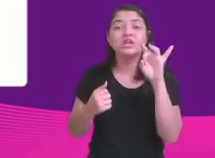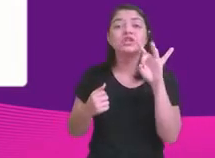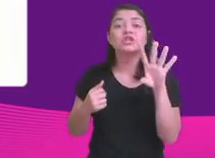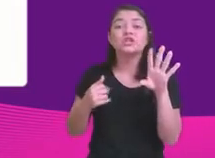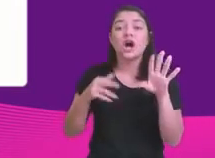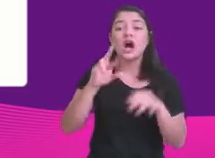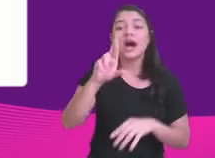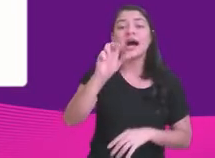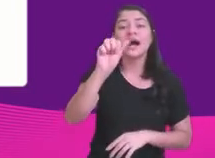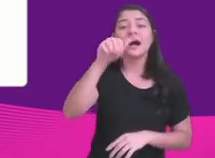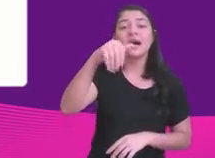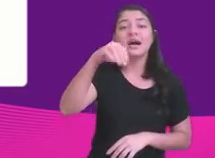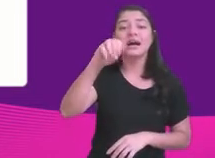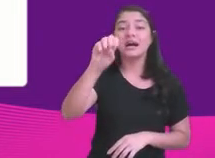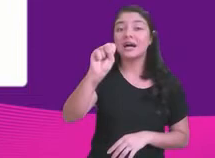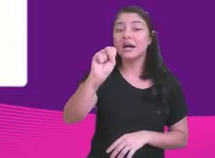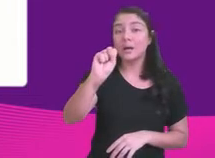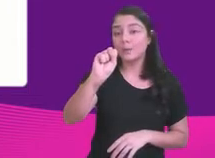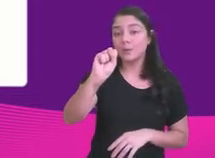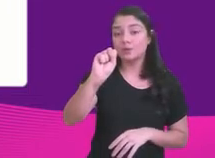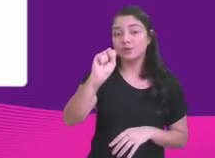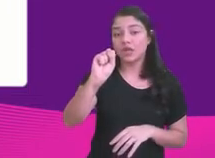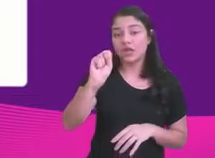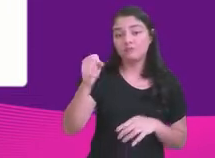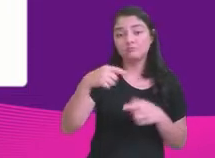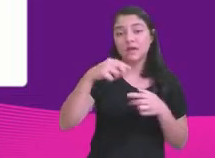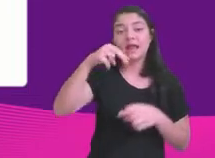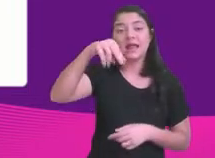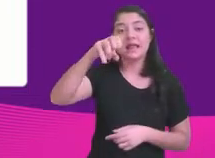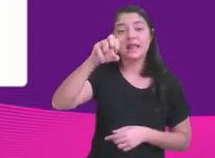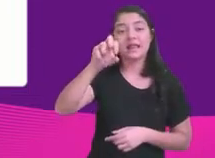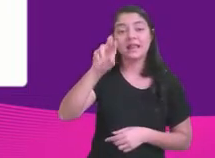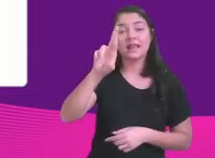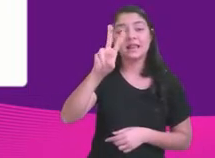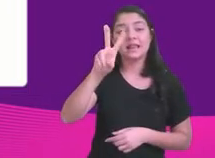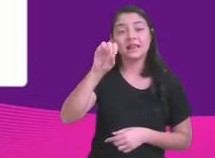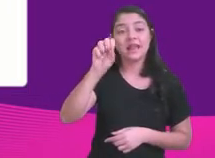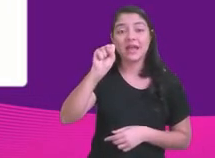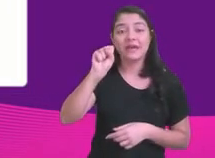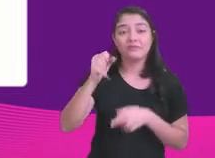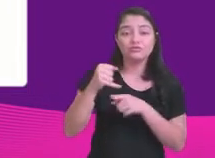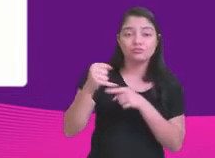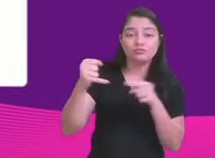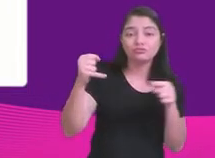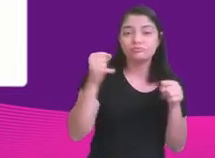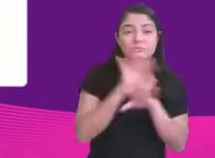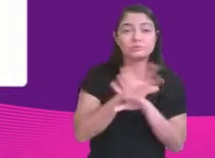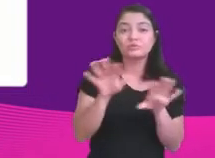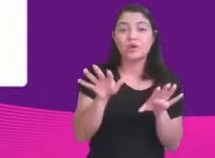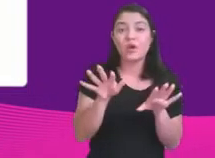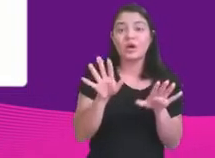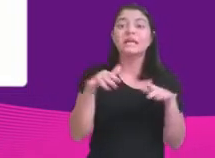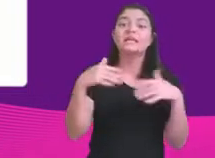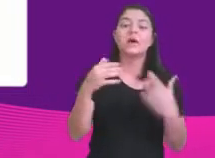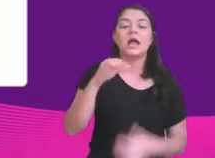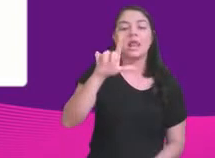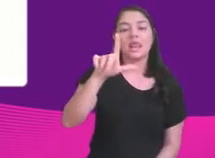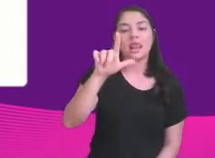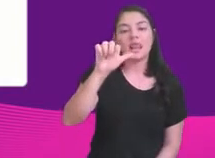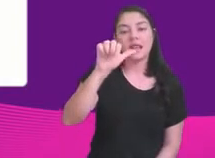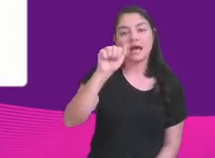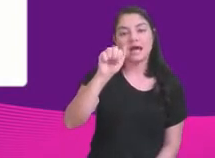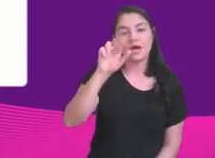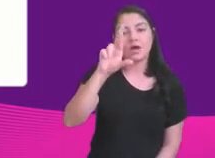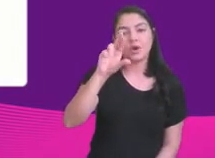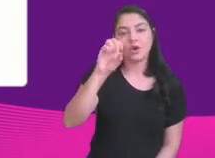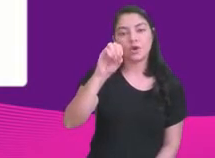plexo dos nervos erigentes que adentravam no mesorreto. Então, a laparoscopia permitiu também que nós fizéssemos